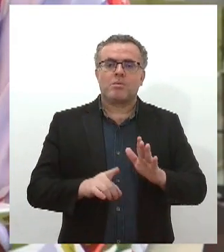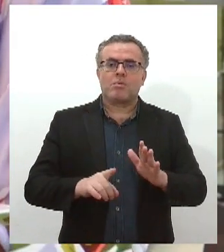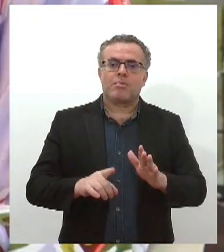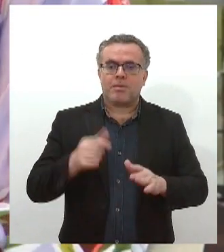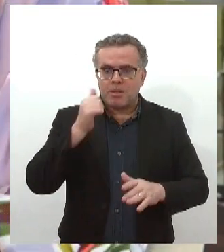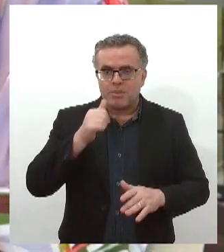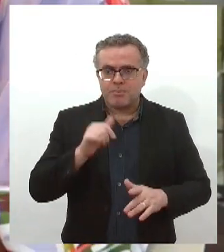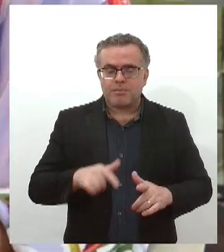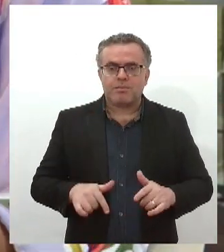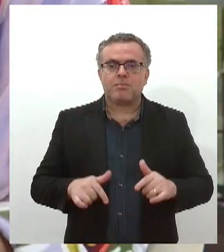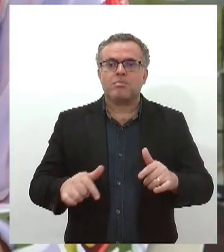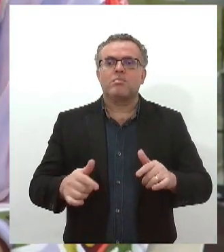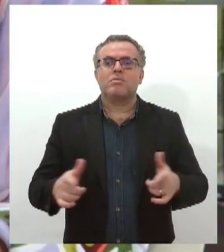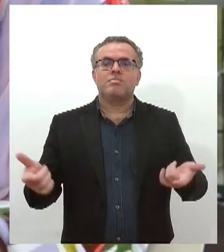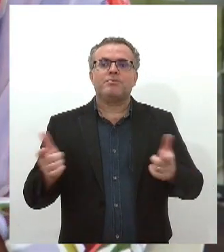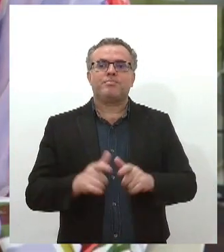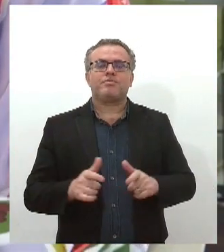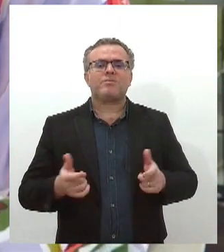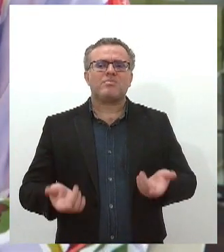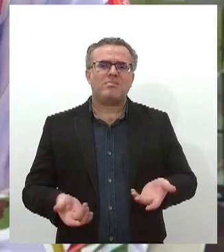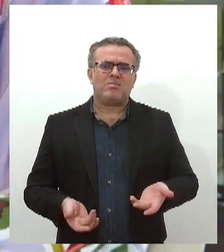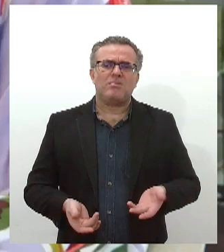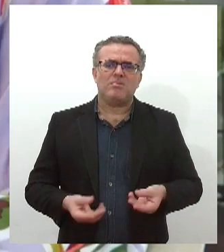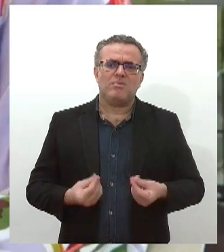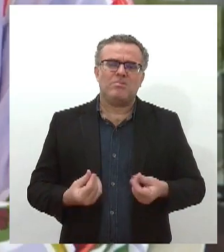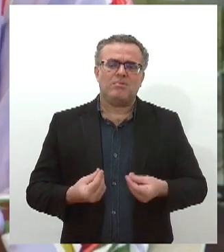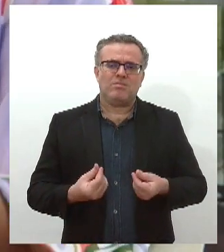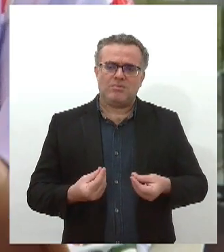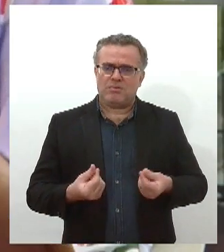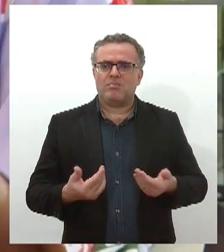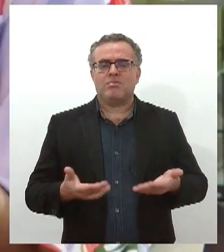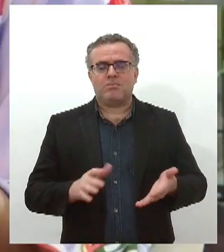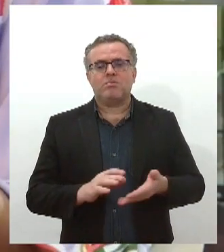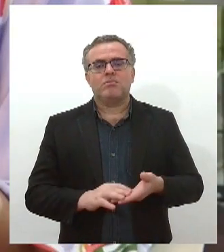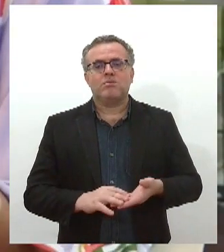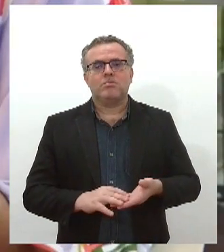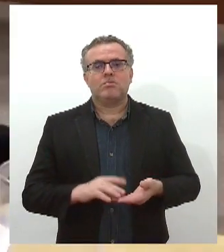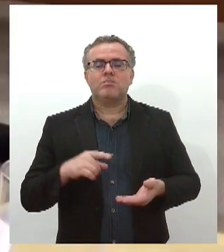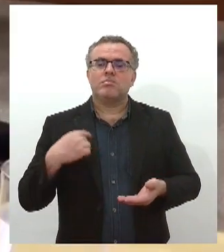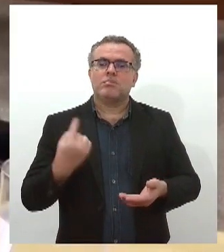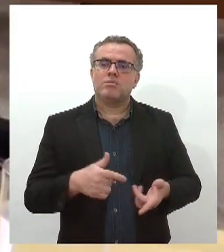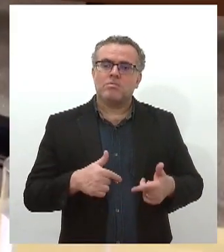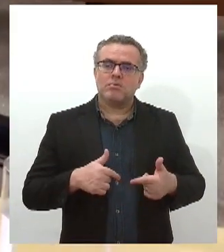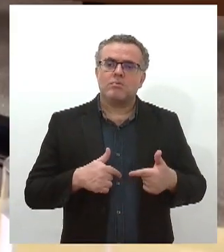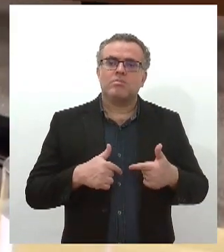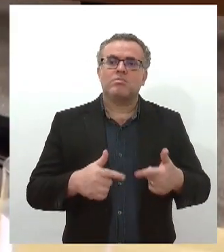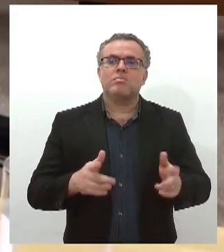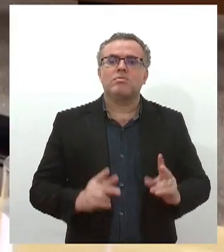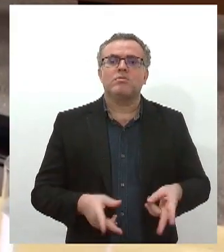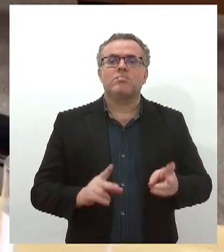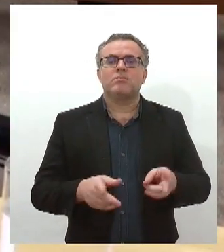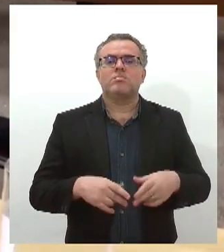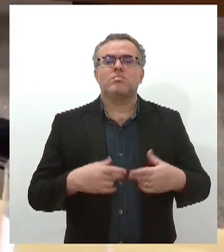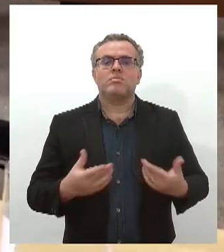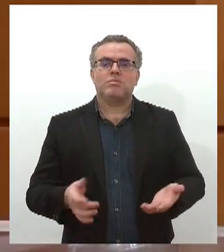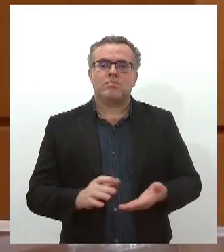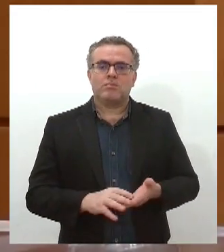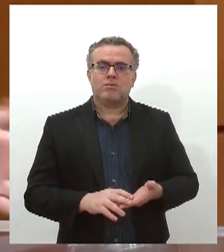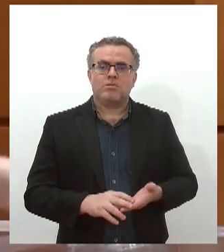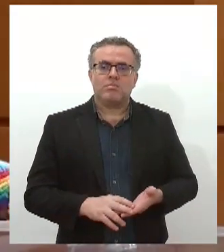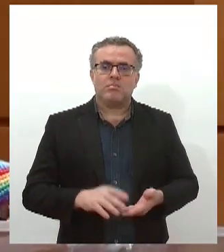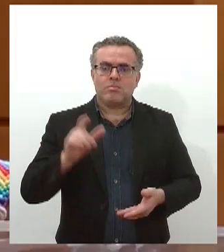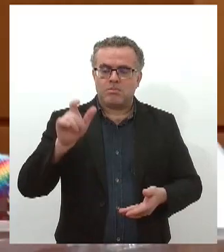menor, um número muito pequeno? Então, era uma maneira de a gente aumentar isso. Além da parlamentar,